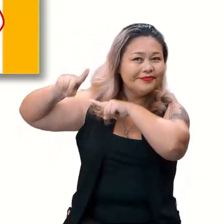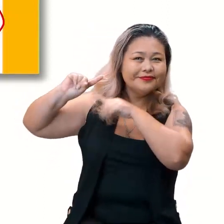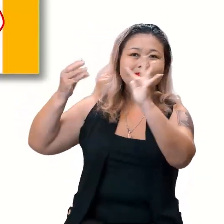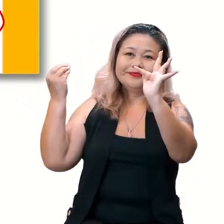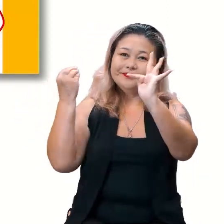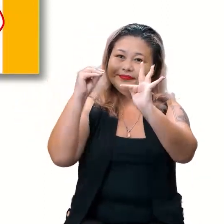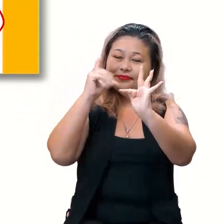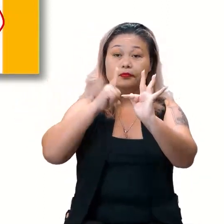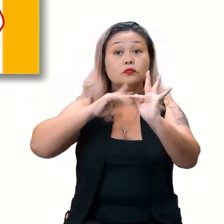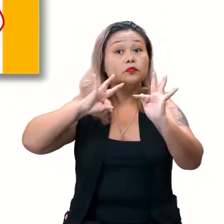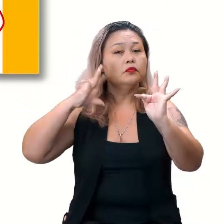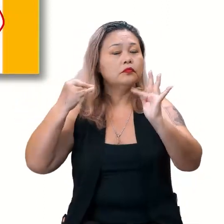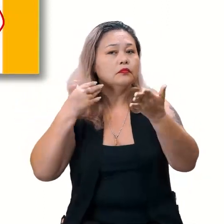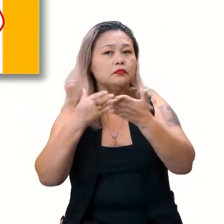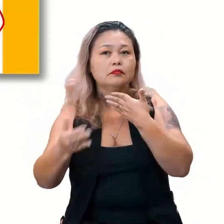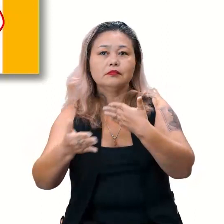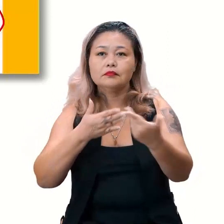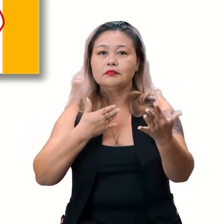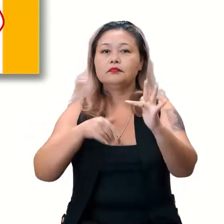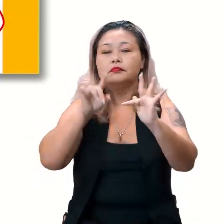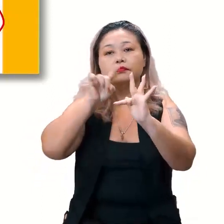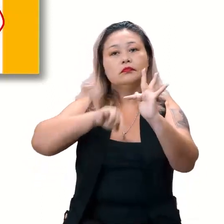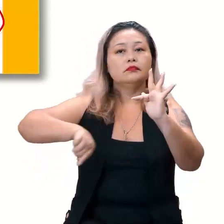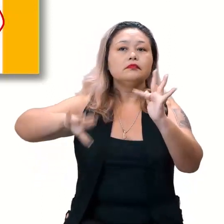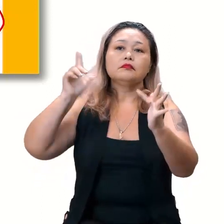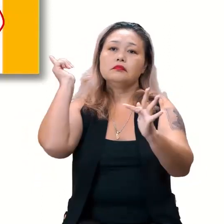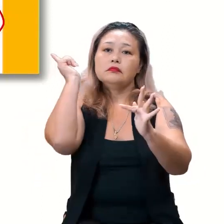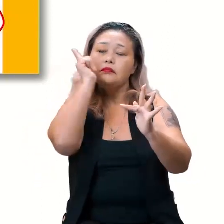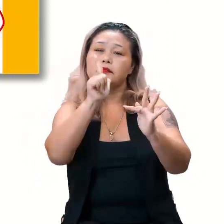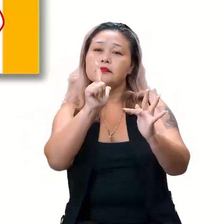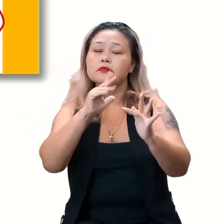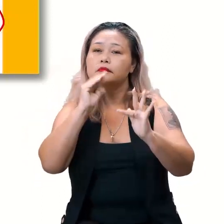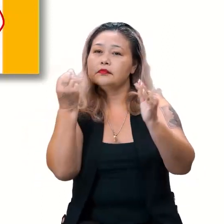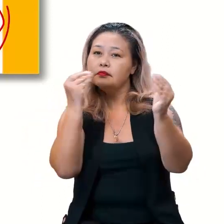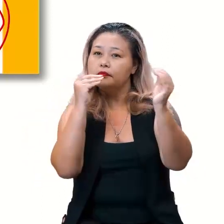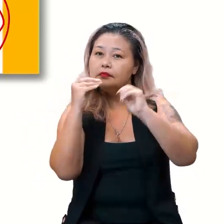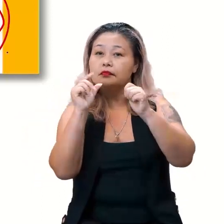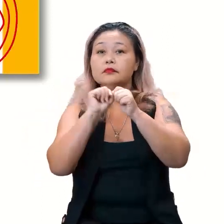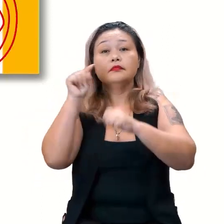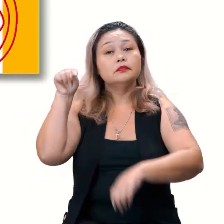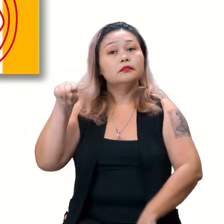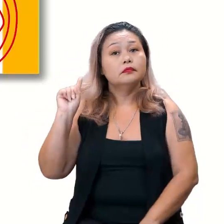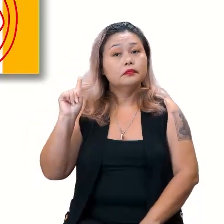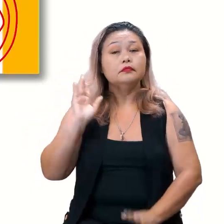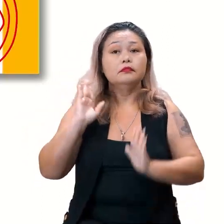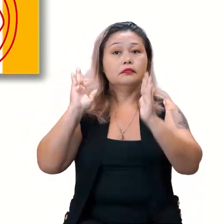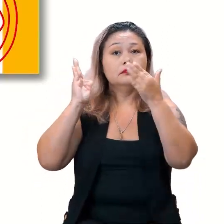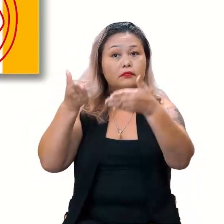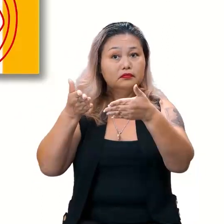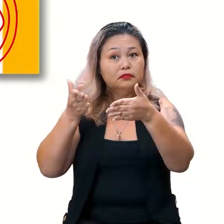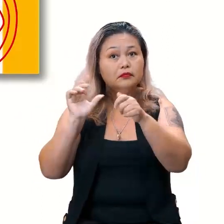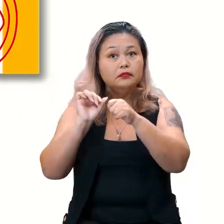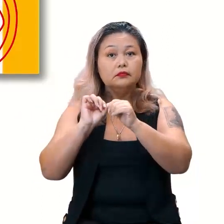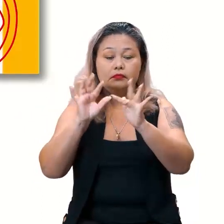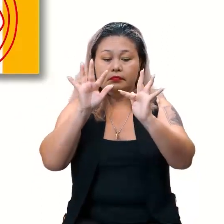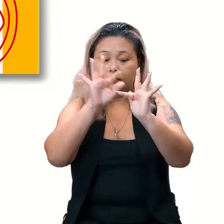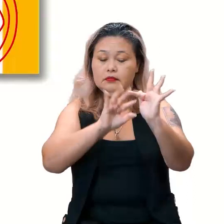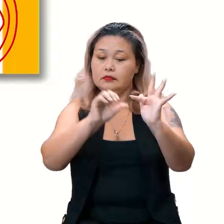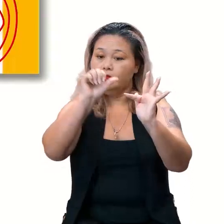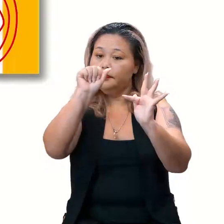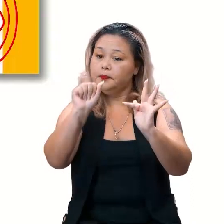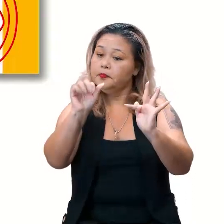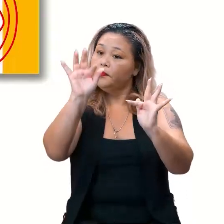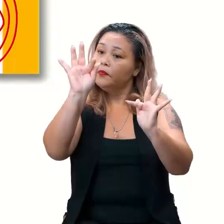para todo e qualquer gráfico eles vão conseguir construir, né? Nesse caso, especificamente da função